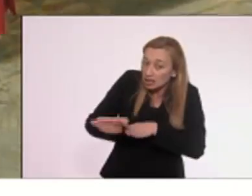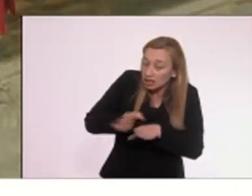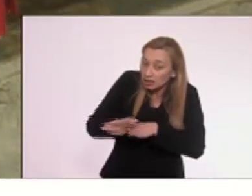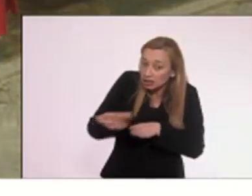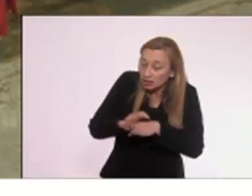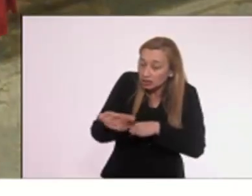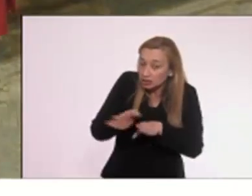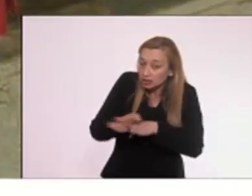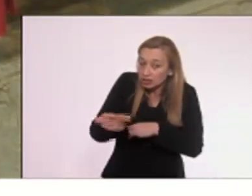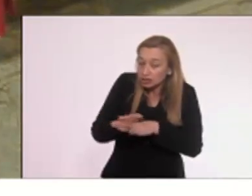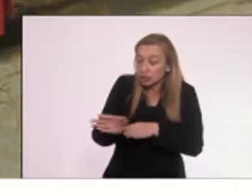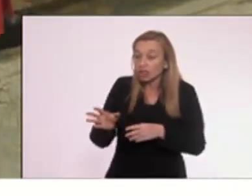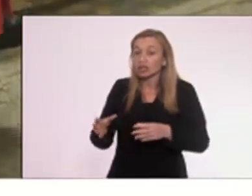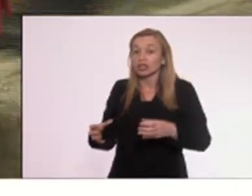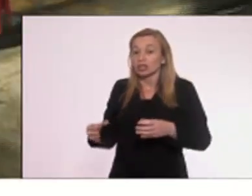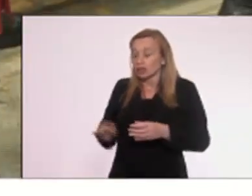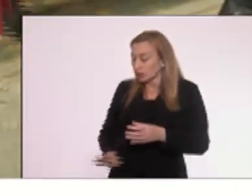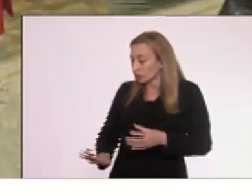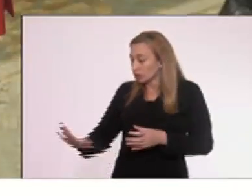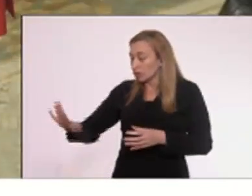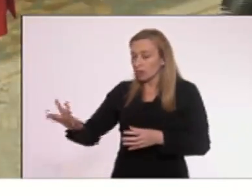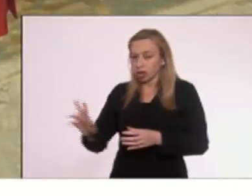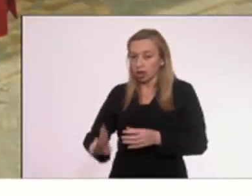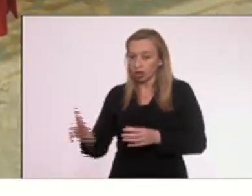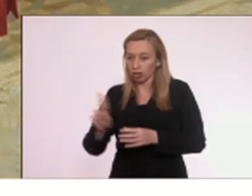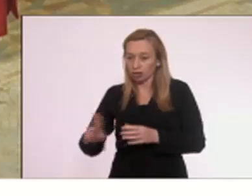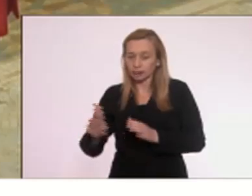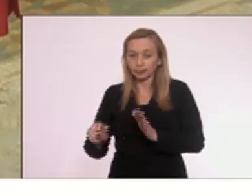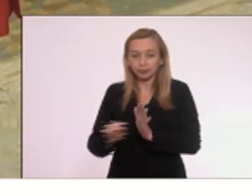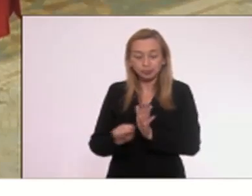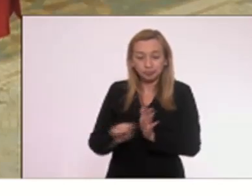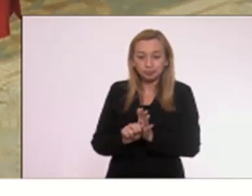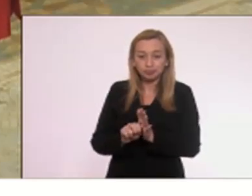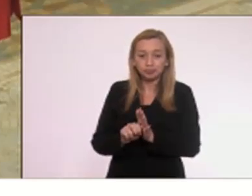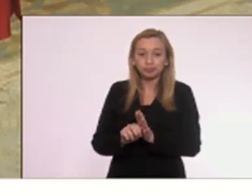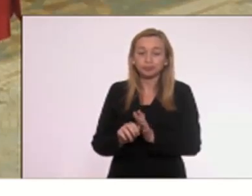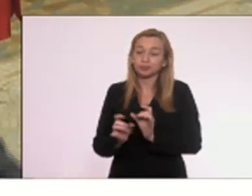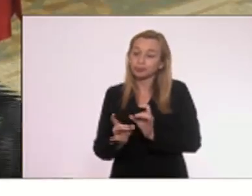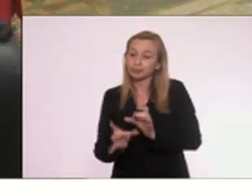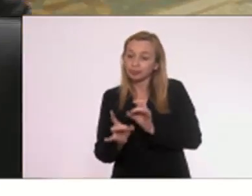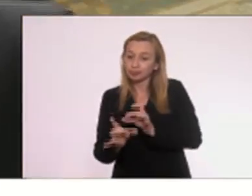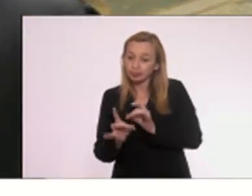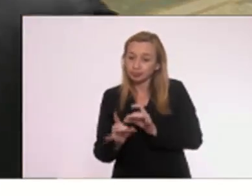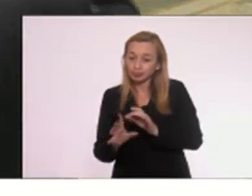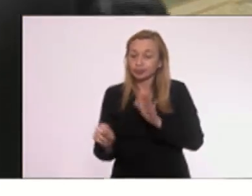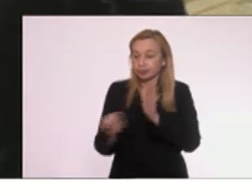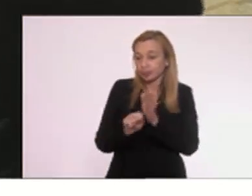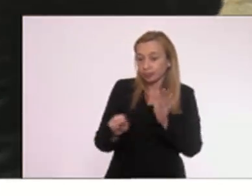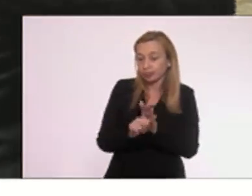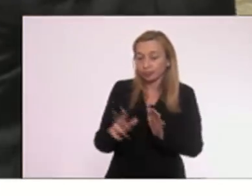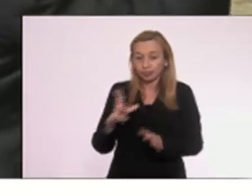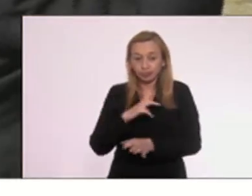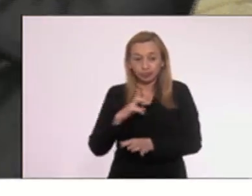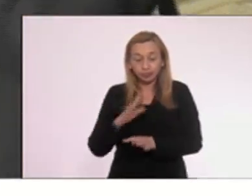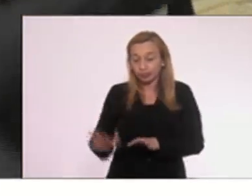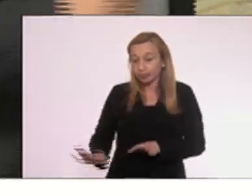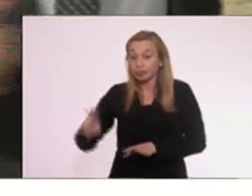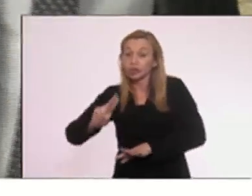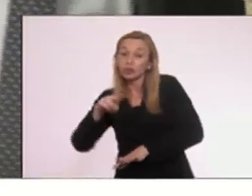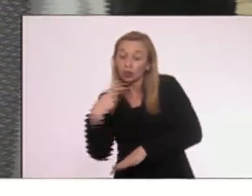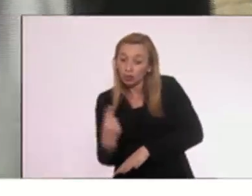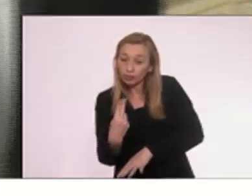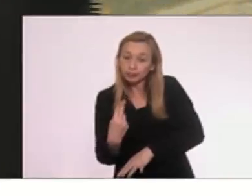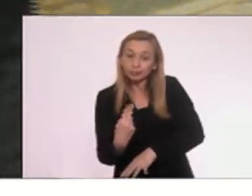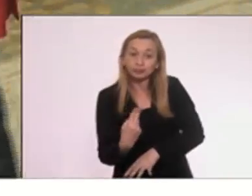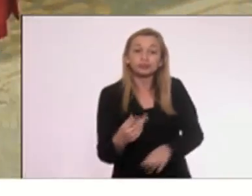que utilizam aquelas crianças como vapor, para poder vender as drogas dentro da própria favela, ou então nas